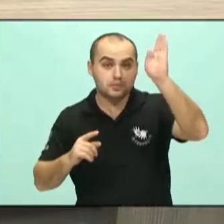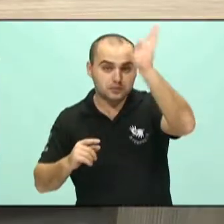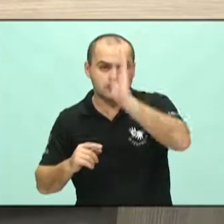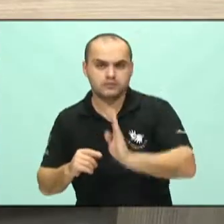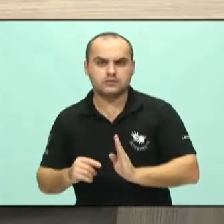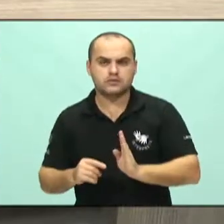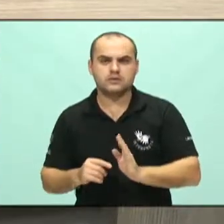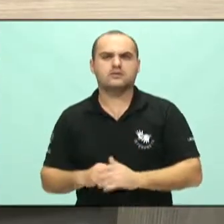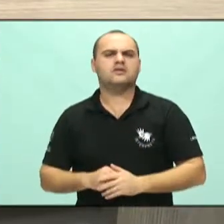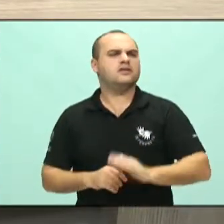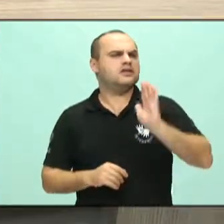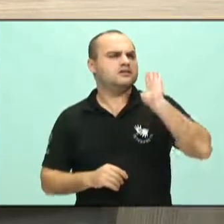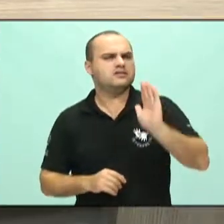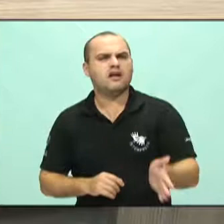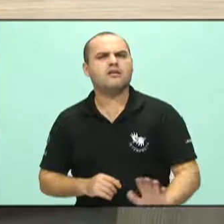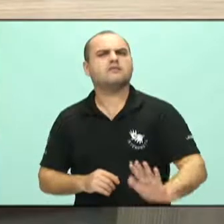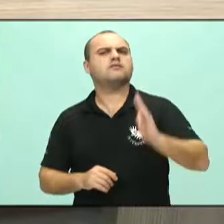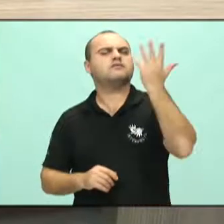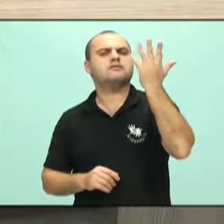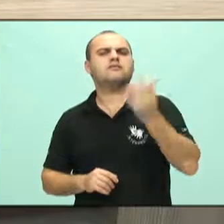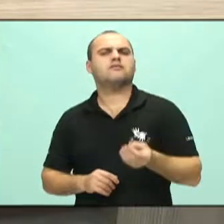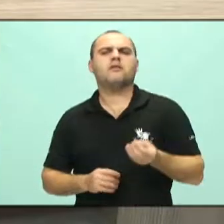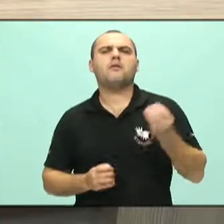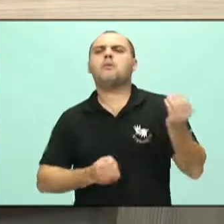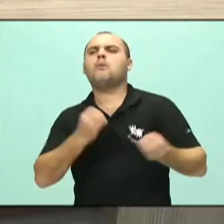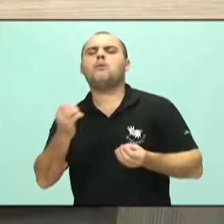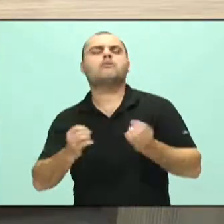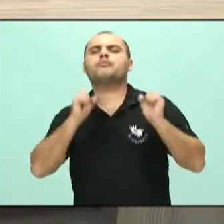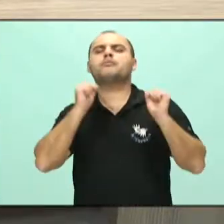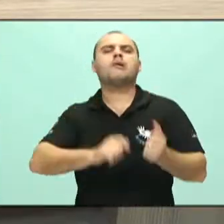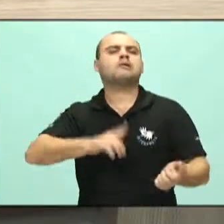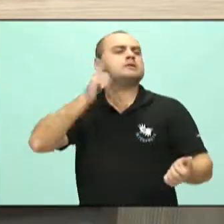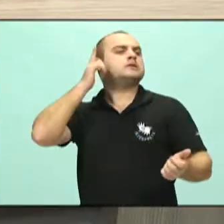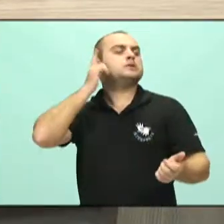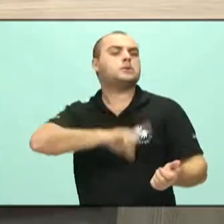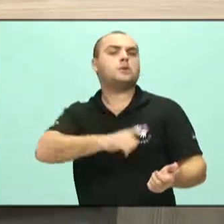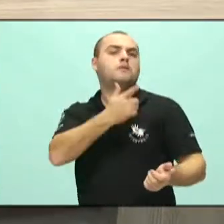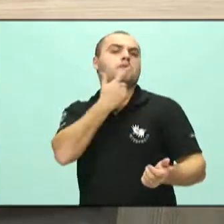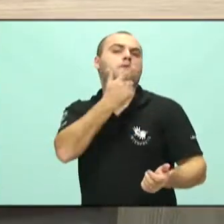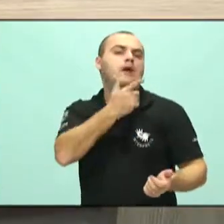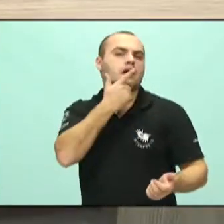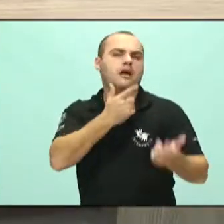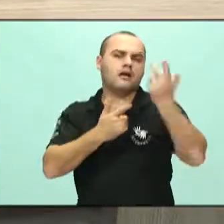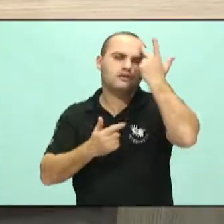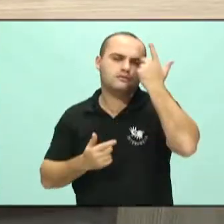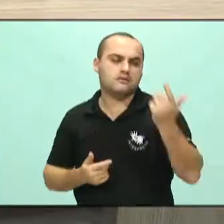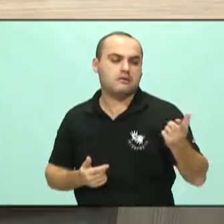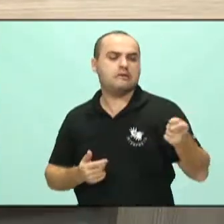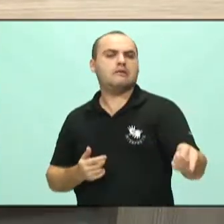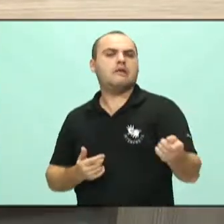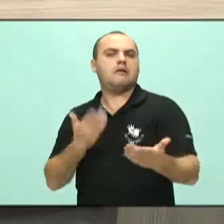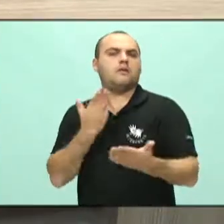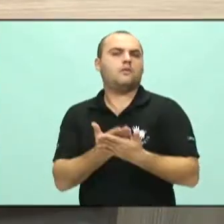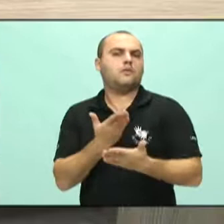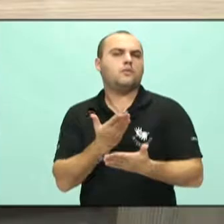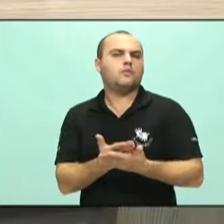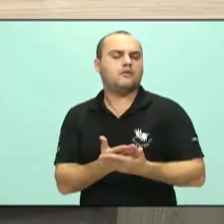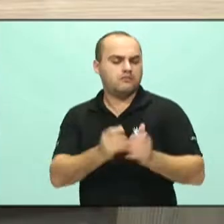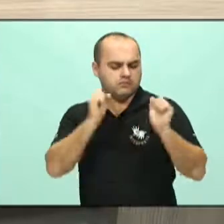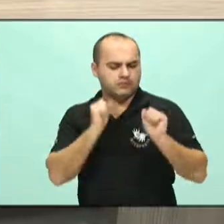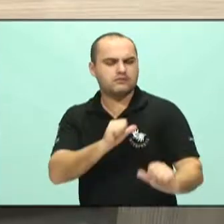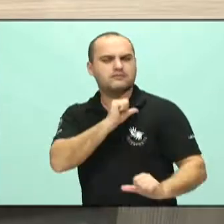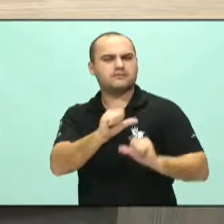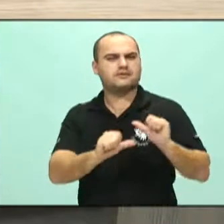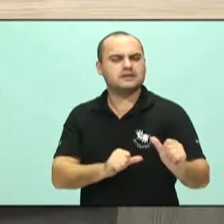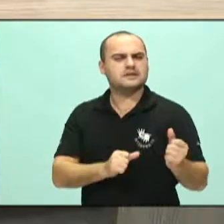Já aconteceu, como é que ele pode se renovar? Como é que esse estudo pode ser